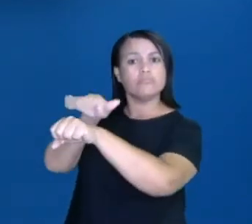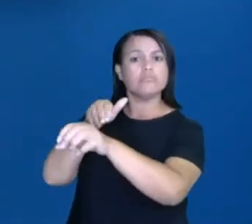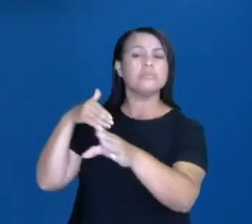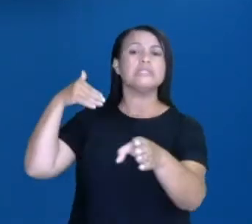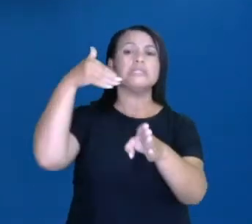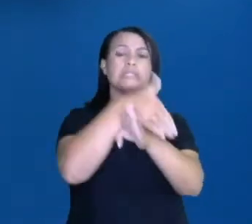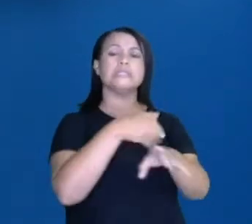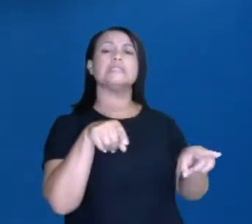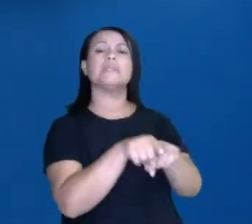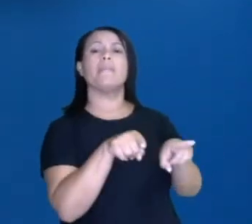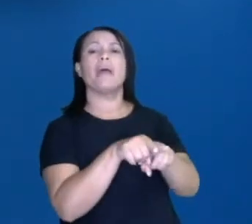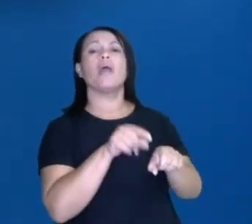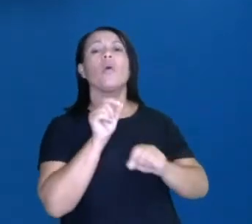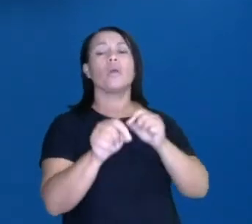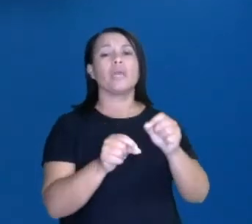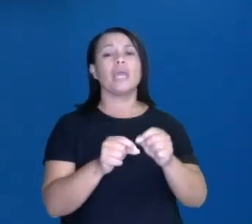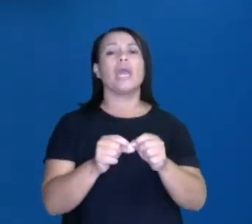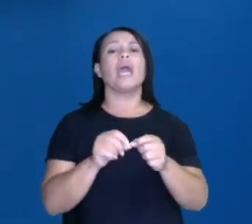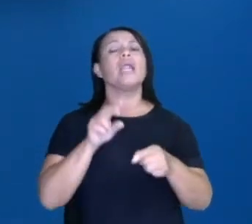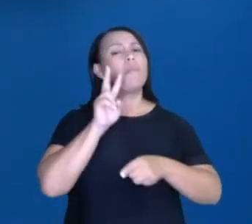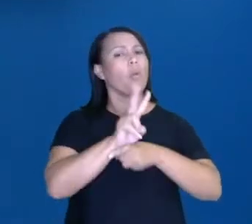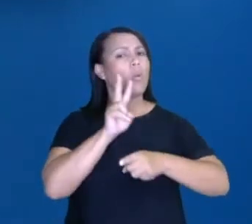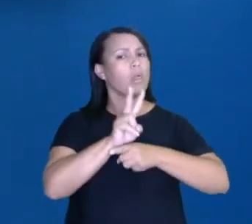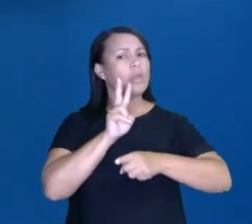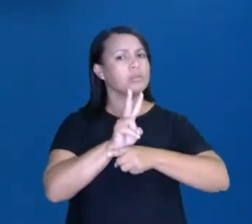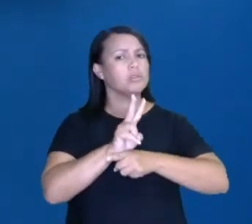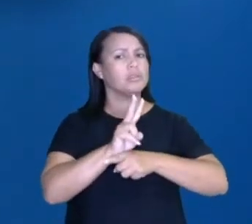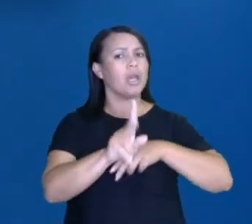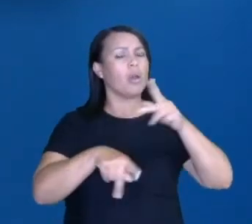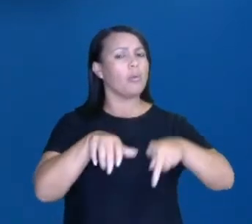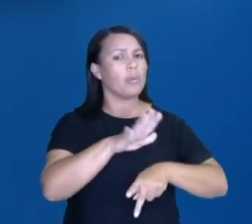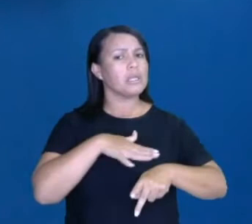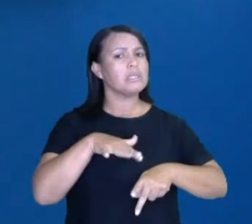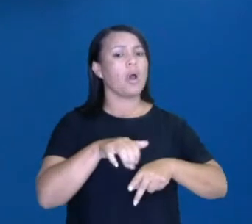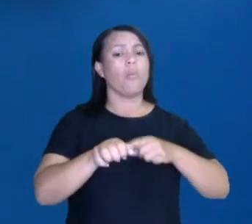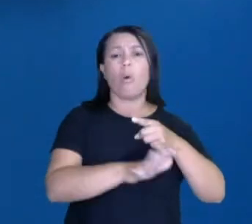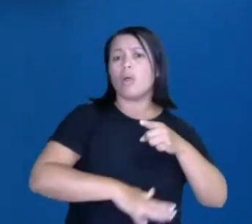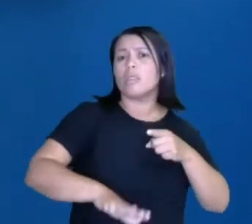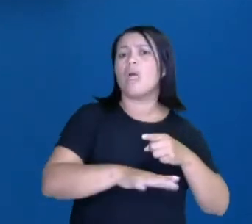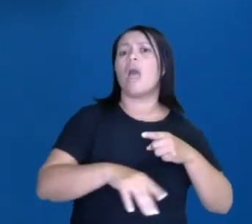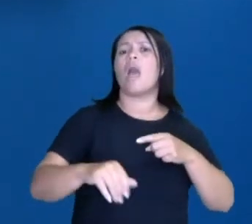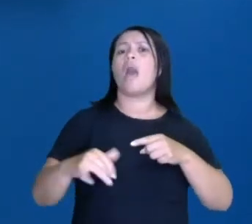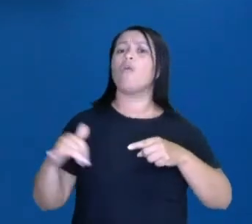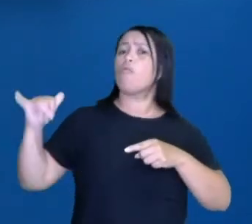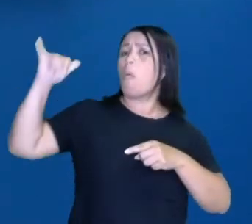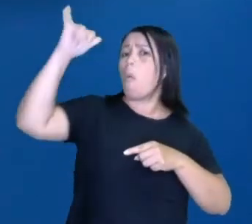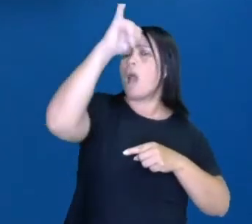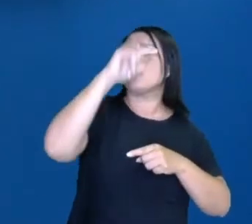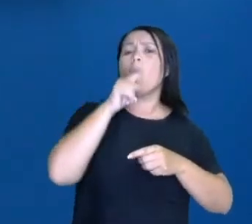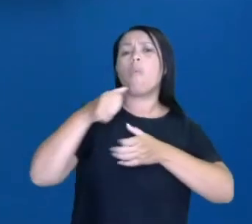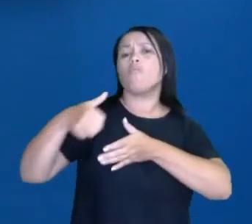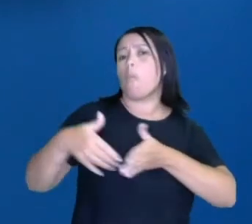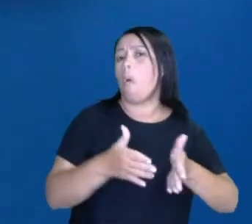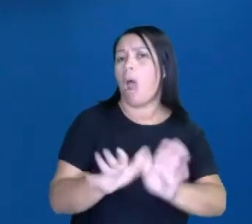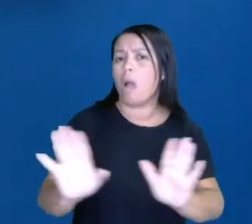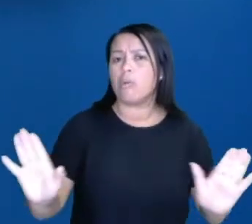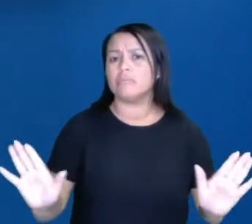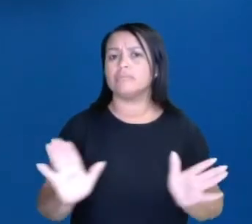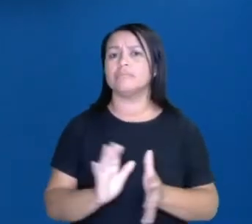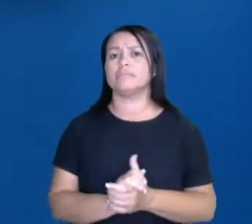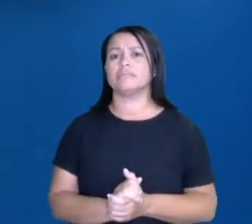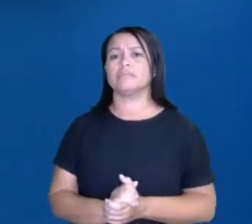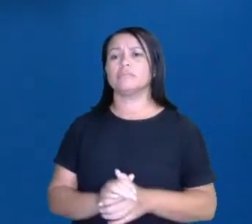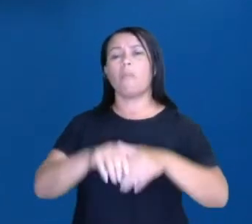tenha nenhum problema, elas vão em defesa da gente, seja por terra, por ar ou por mar.